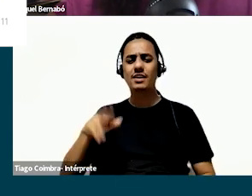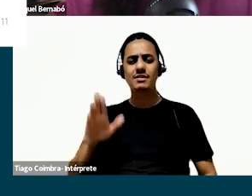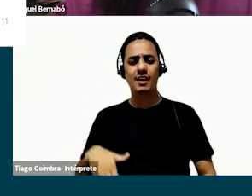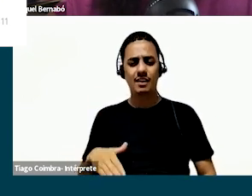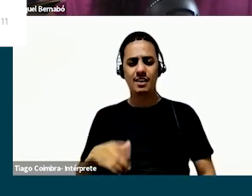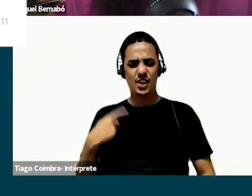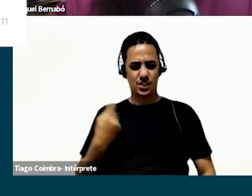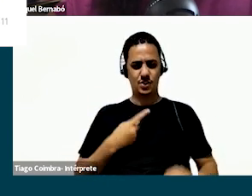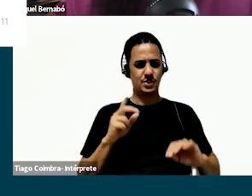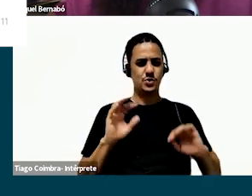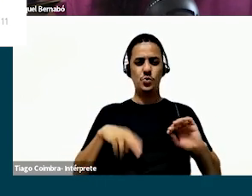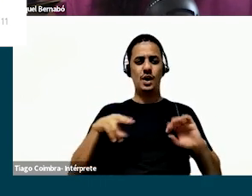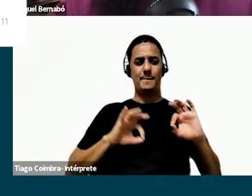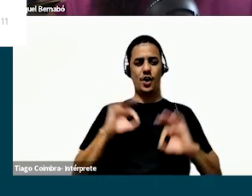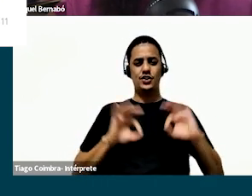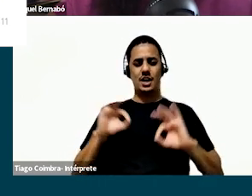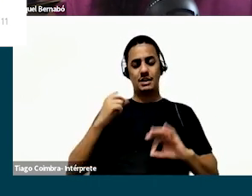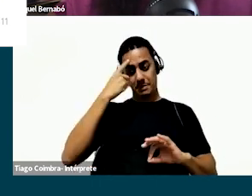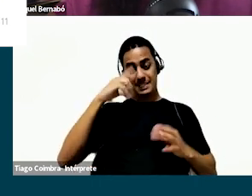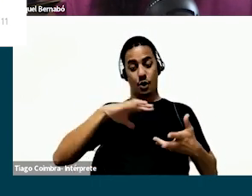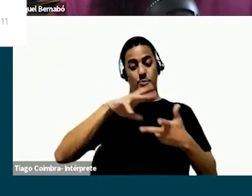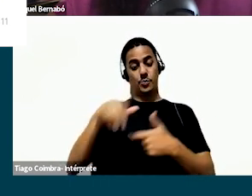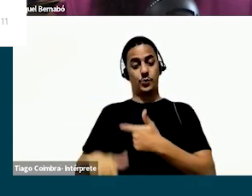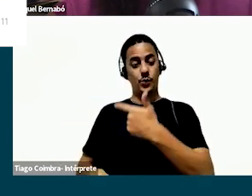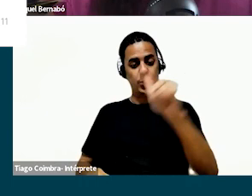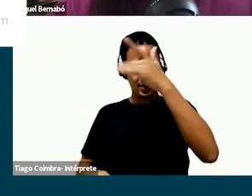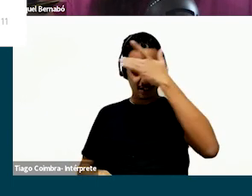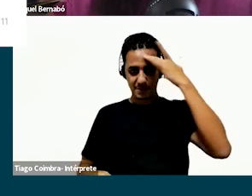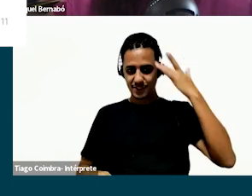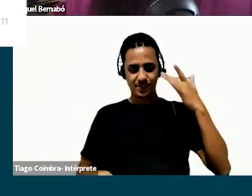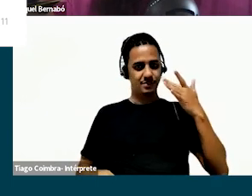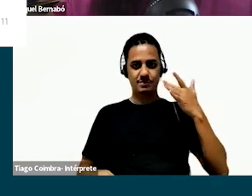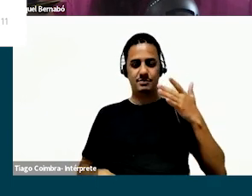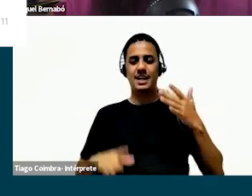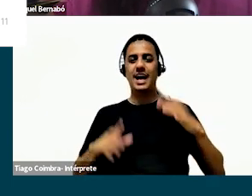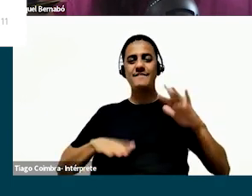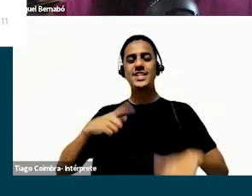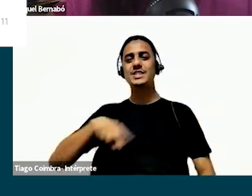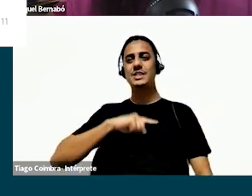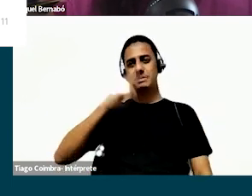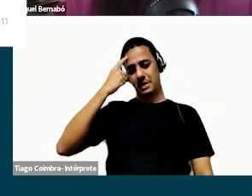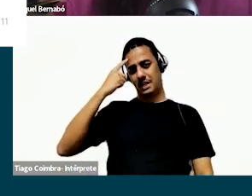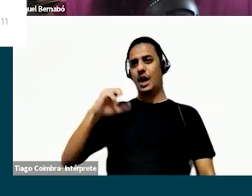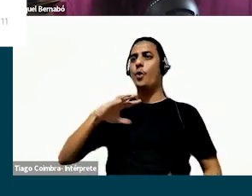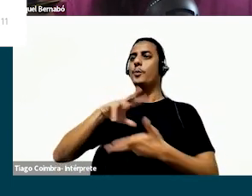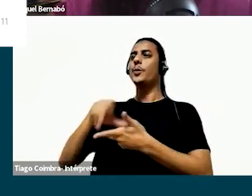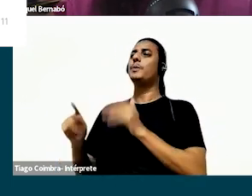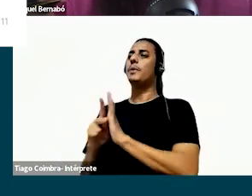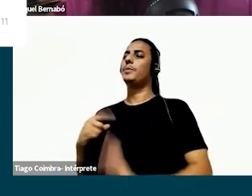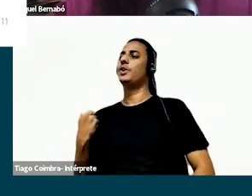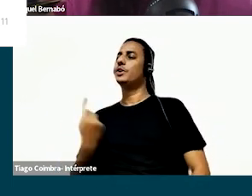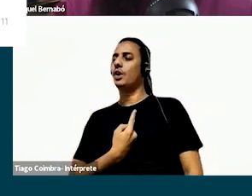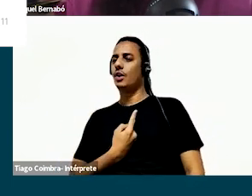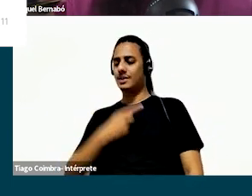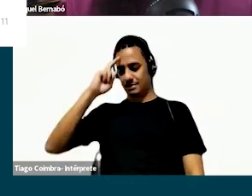servindo? A gente não projeta achando que o mundo é para o outro. A gente tem mania de projetar as coisas achando que o mundo é para a